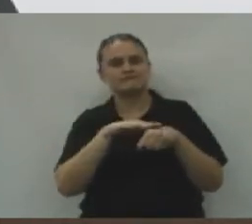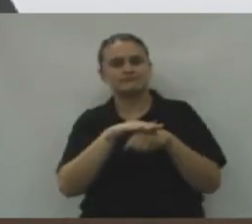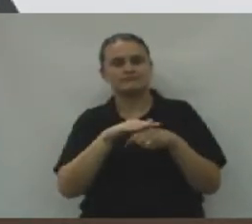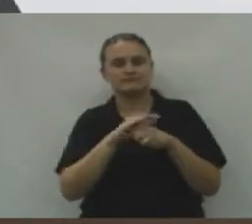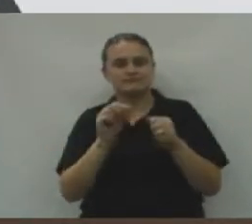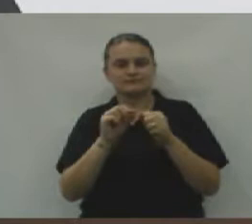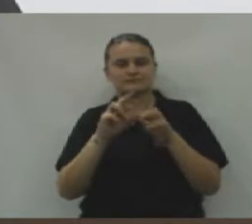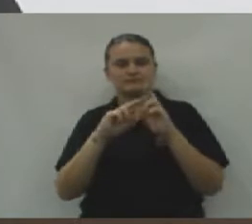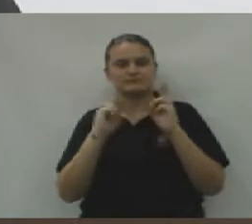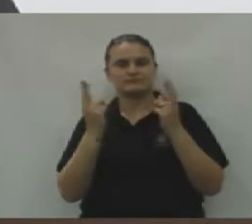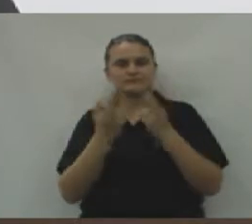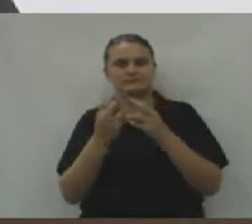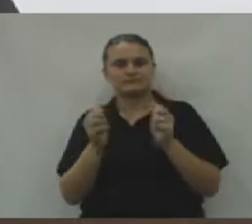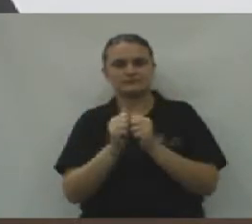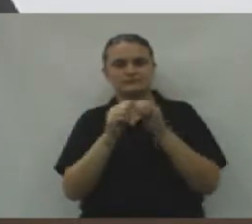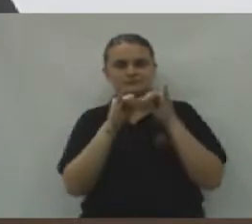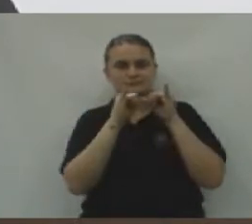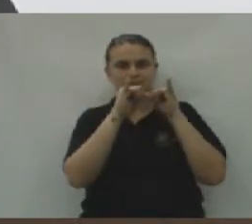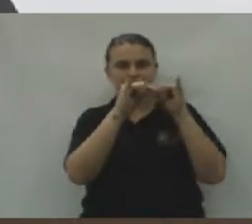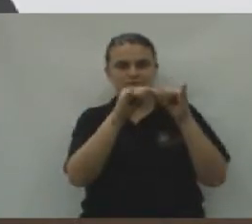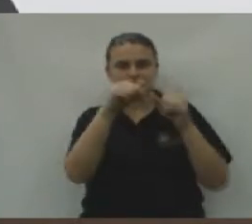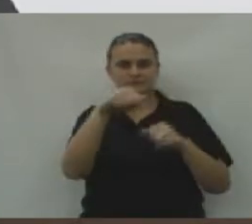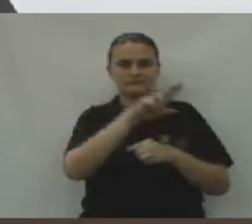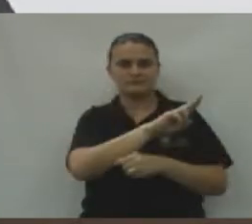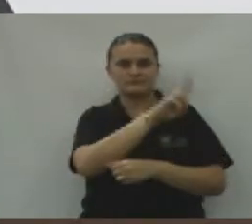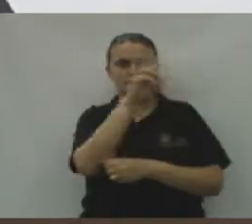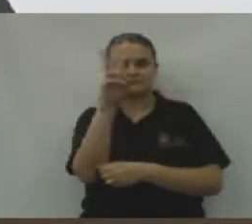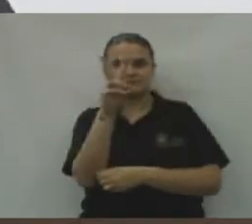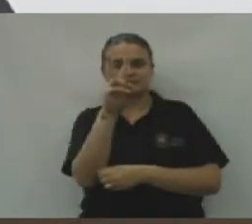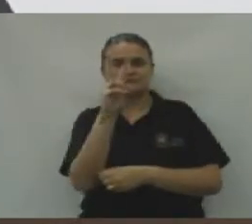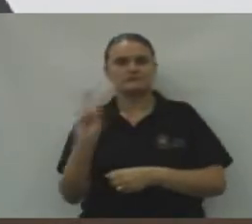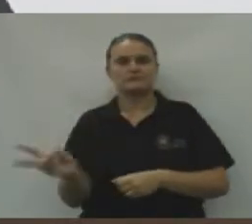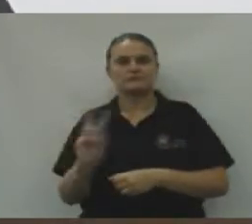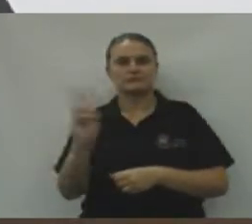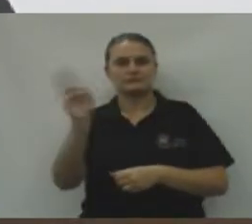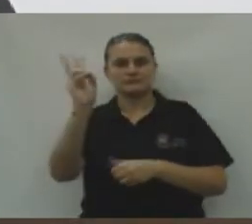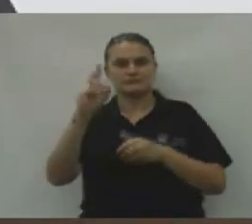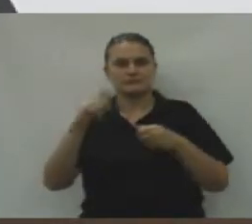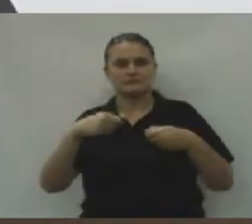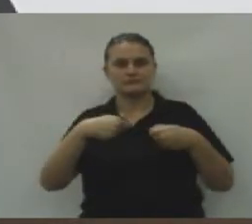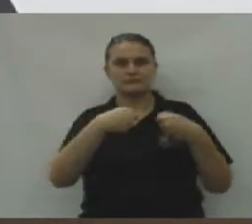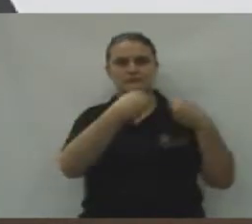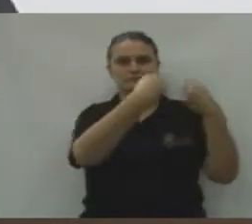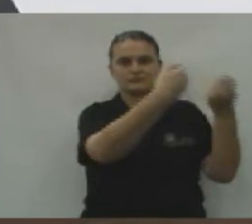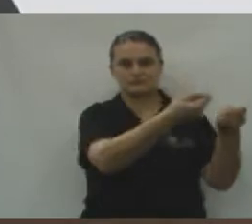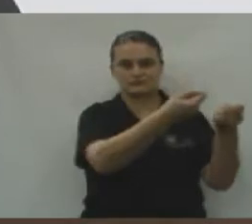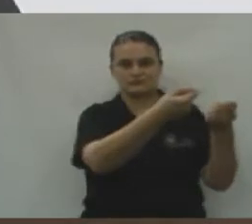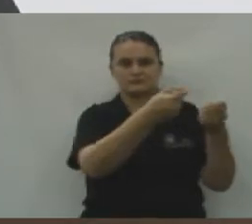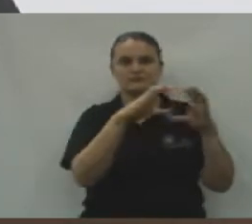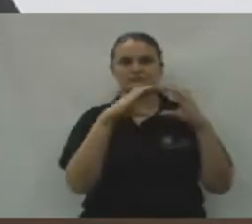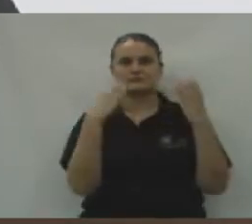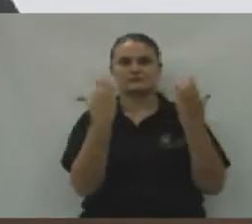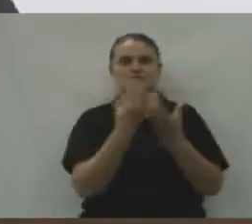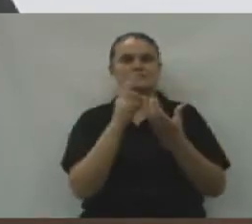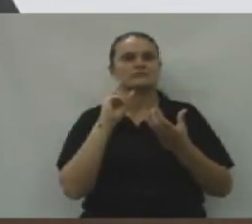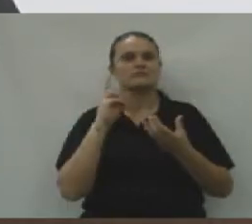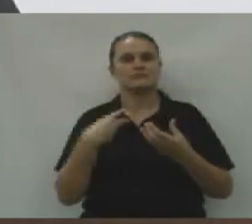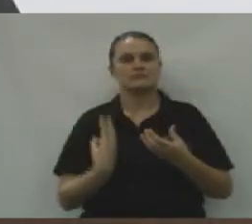juntos estar anunciando para a União da Vitória o montante que vai ser repassado da Câmara de